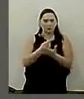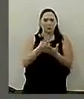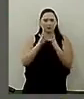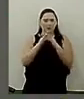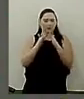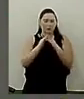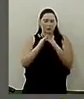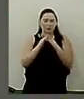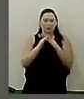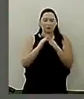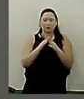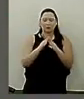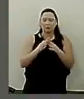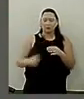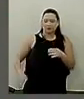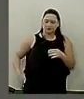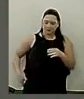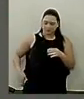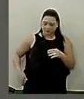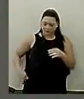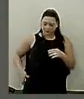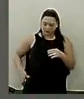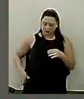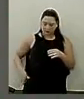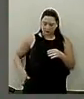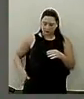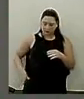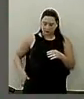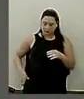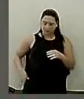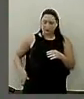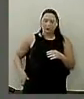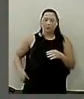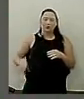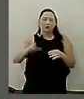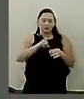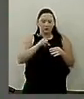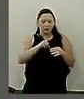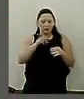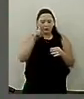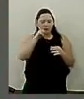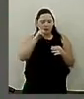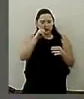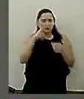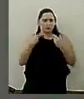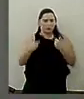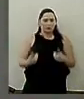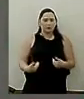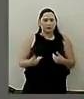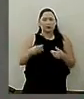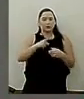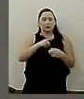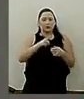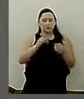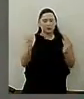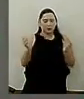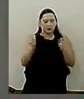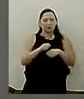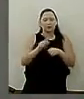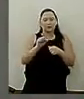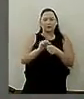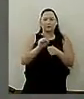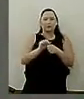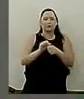espiritual, sentimental ou emocional, mas um perigo físico mesmo, uma enfermidade, mas também algo que possa